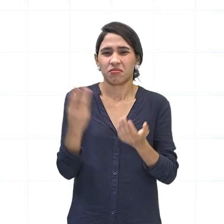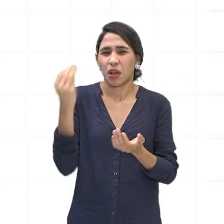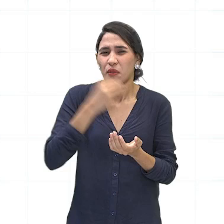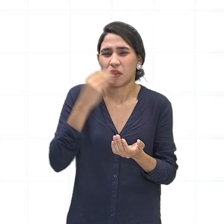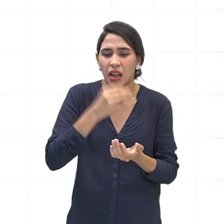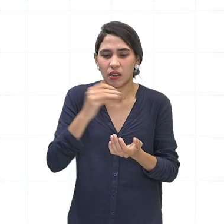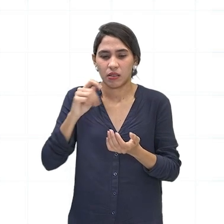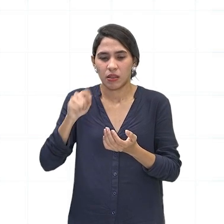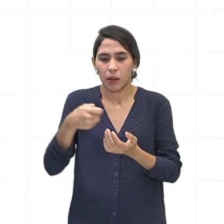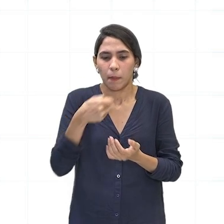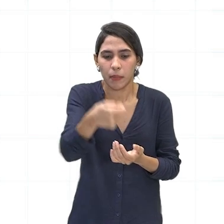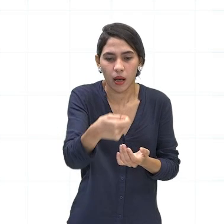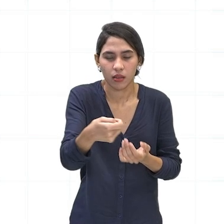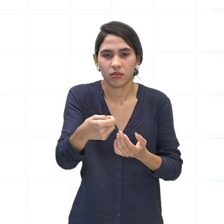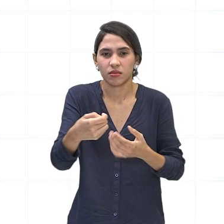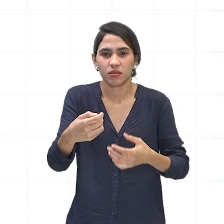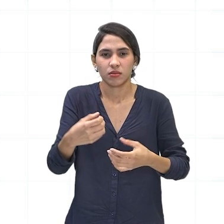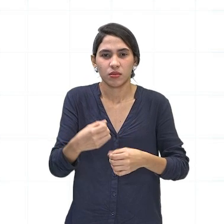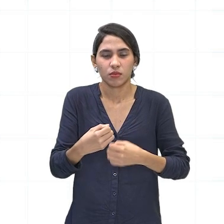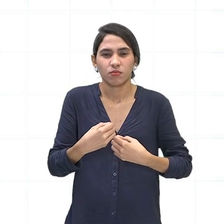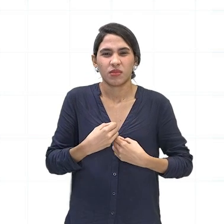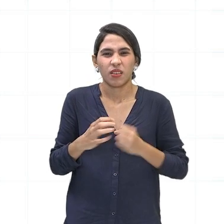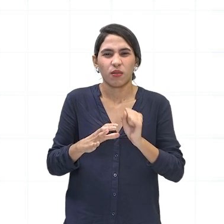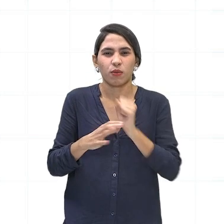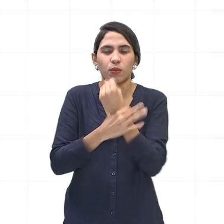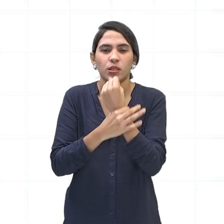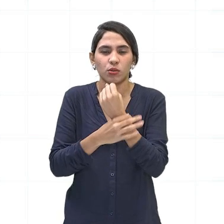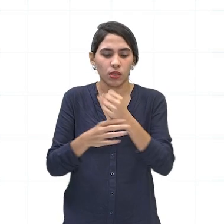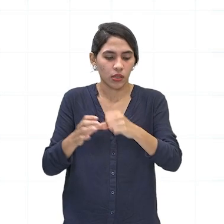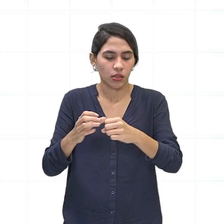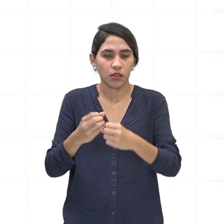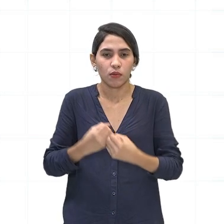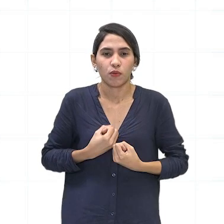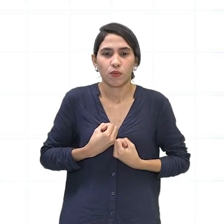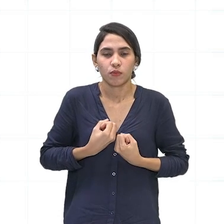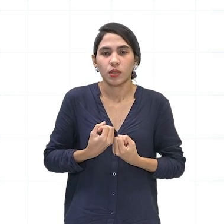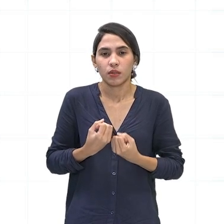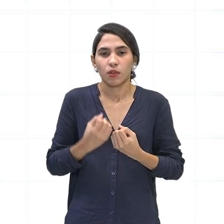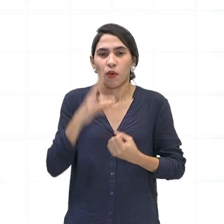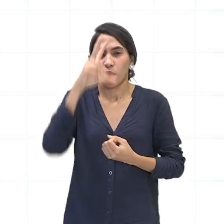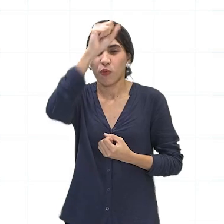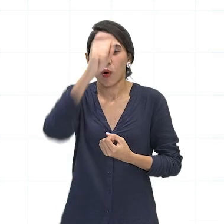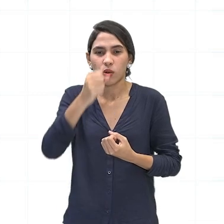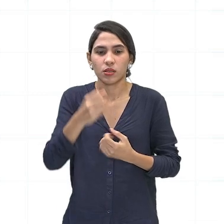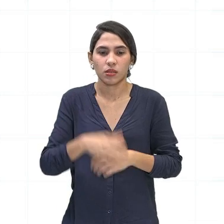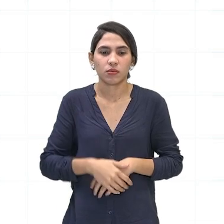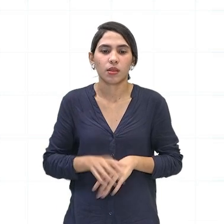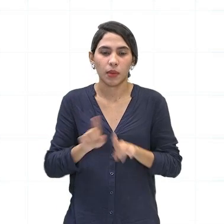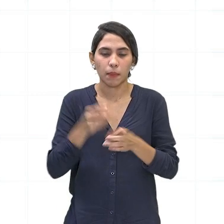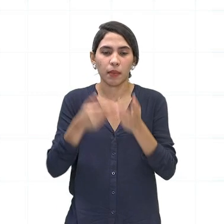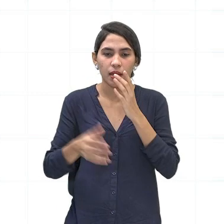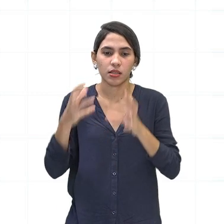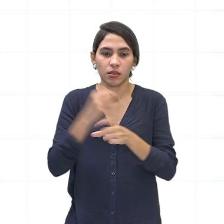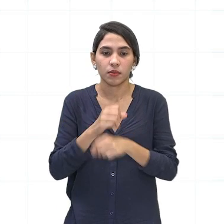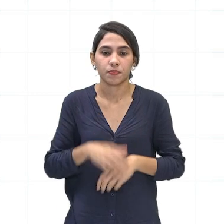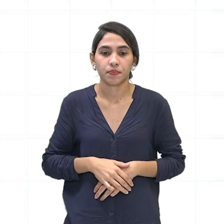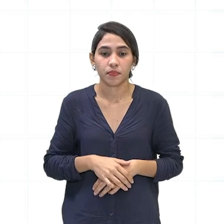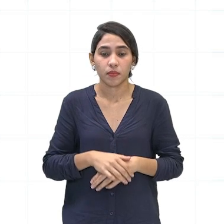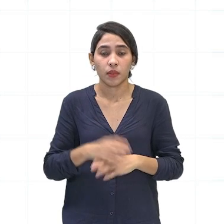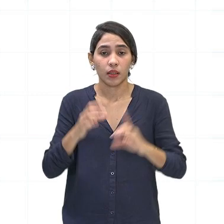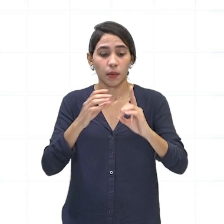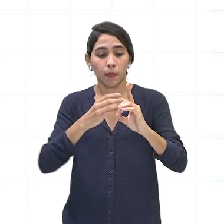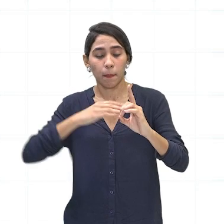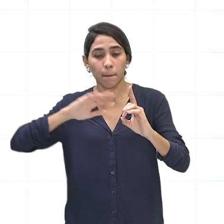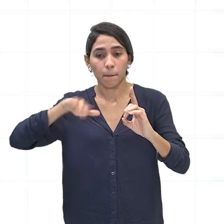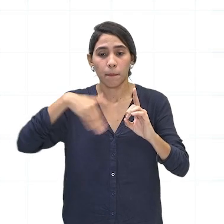na tentativa de efetuar esses golpes, isso é uma penalização. Passar a rasteira no adversário é